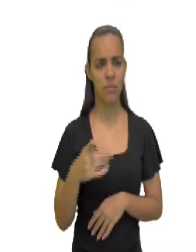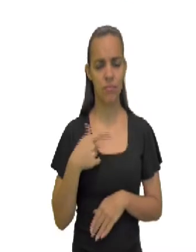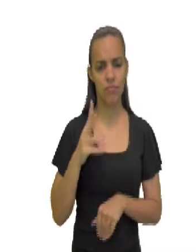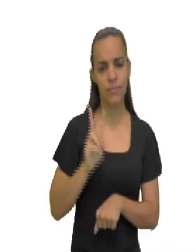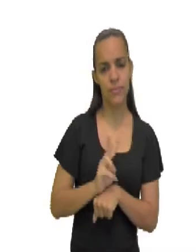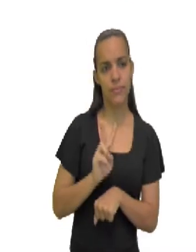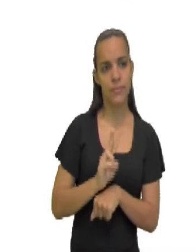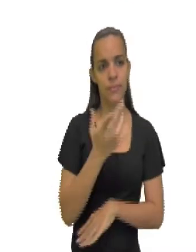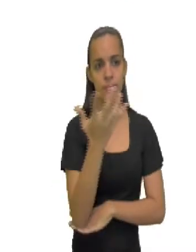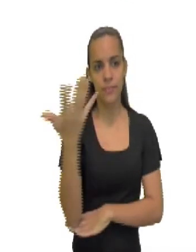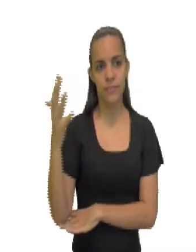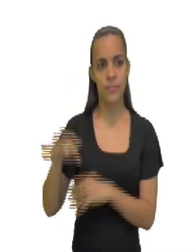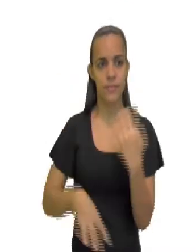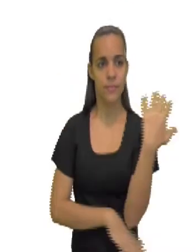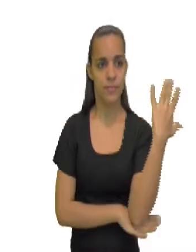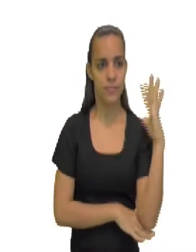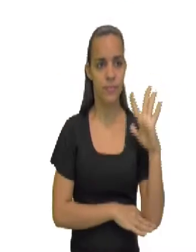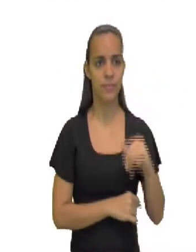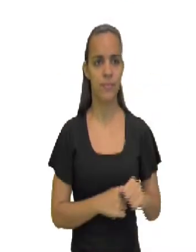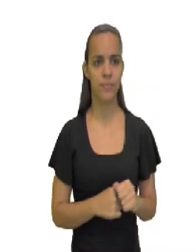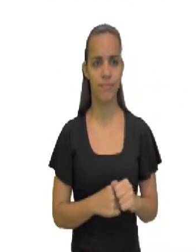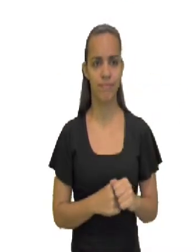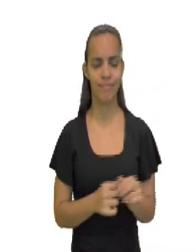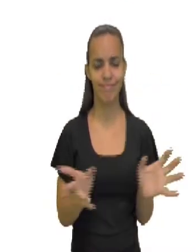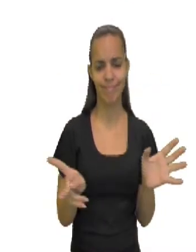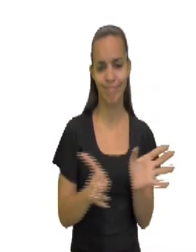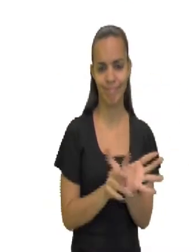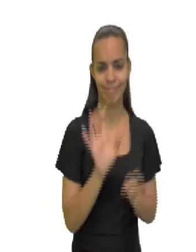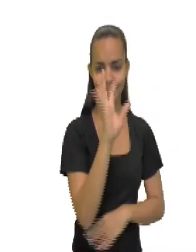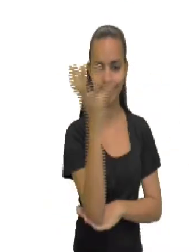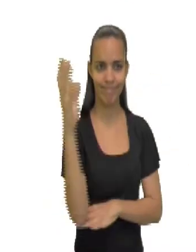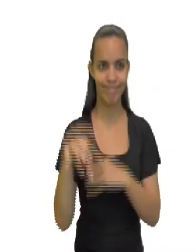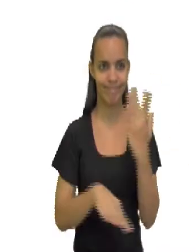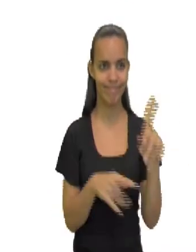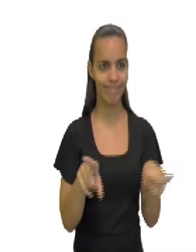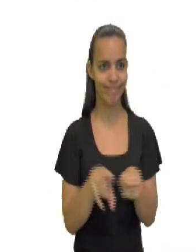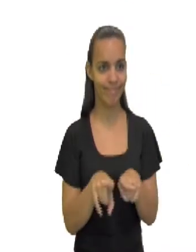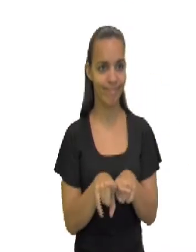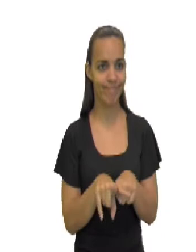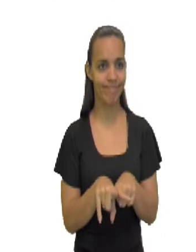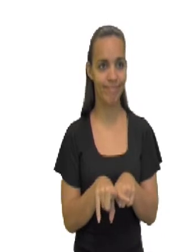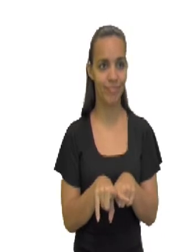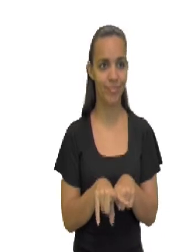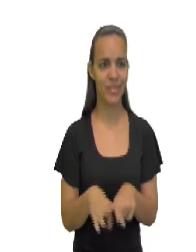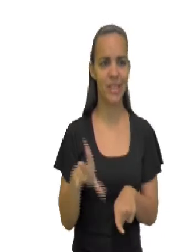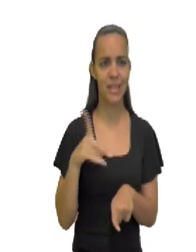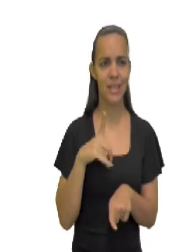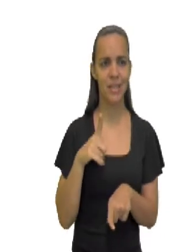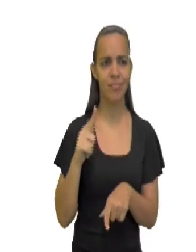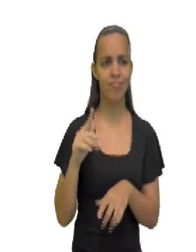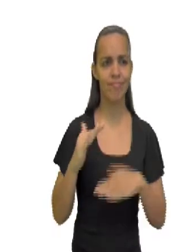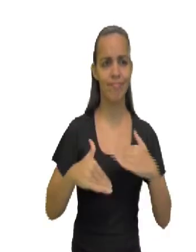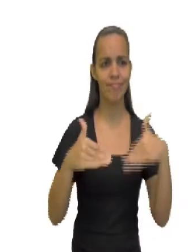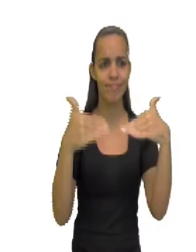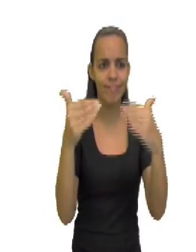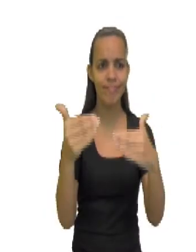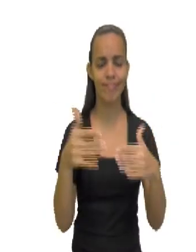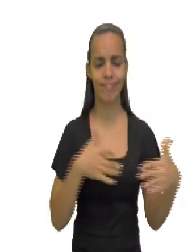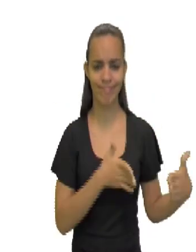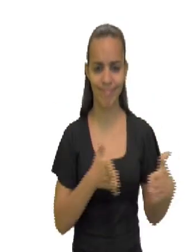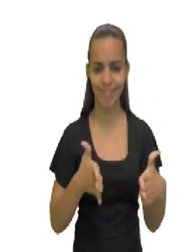Conservar as plantas que formam a mata ciliar, isto é, aquela que se desenvolve ao longo das